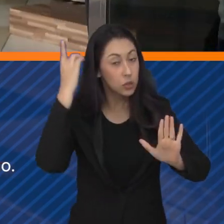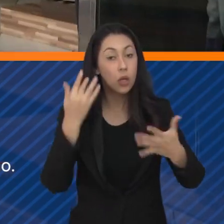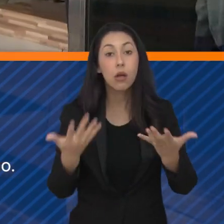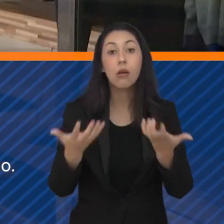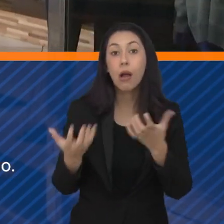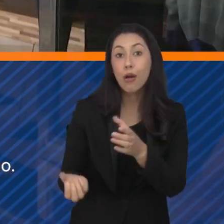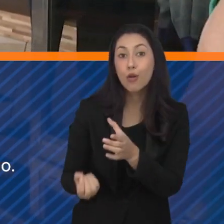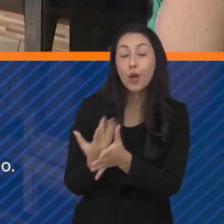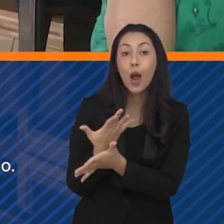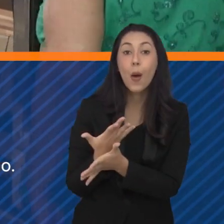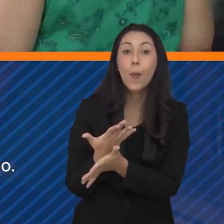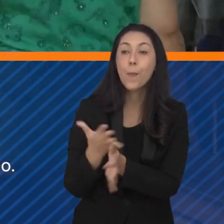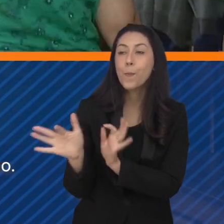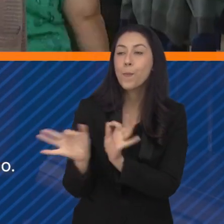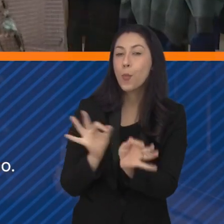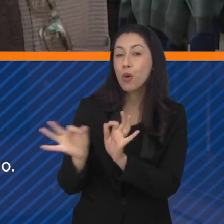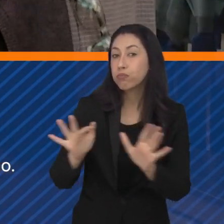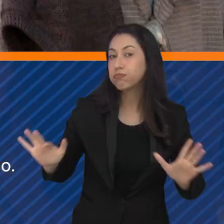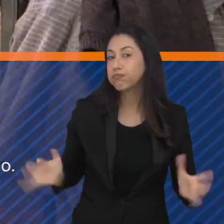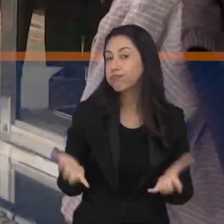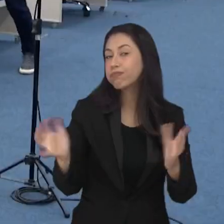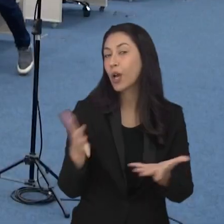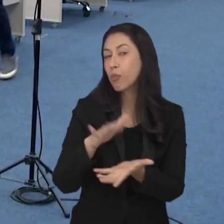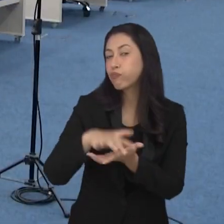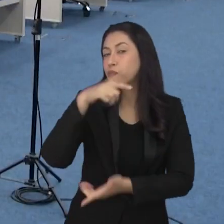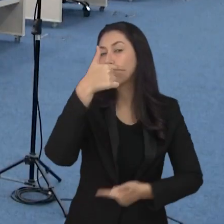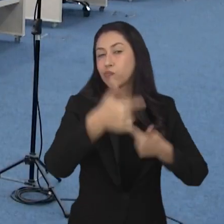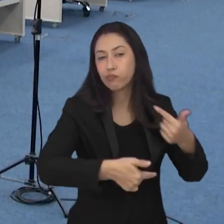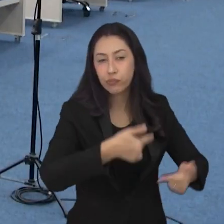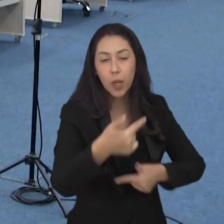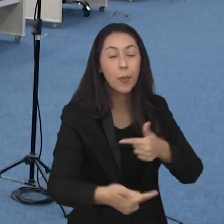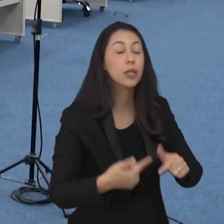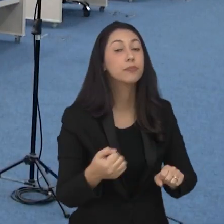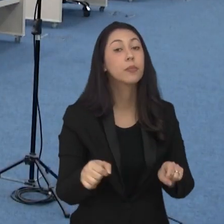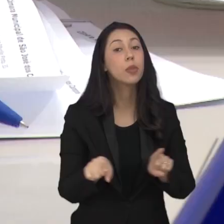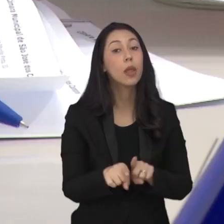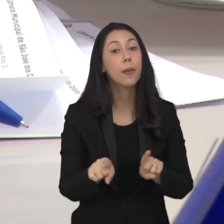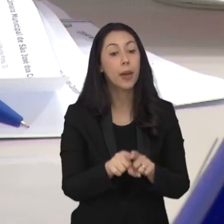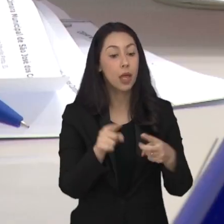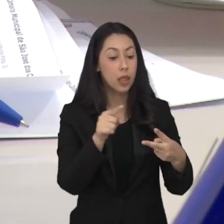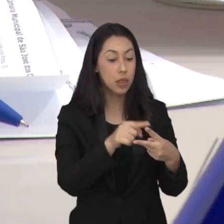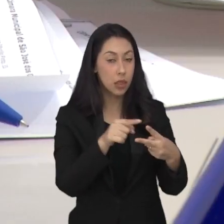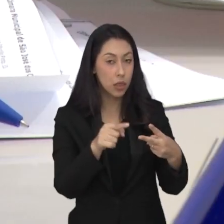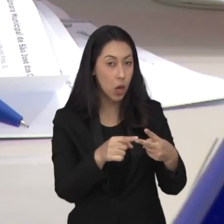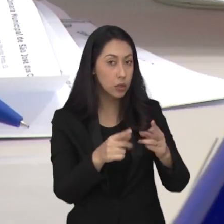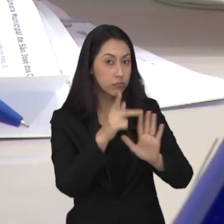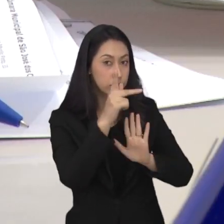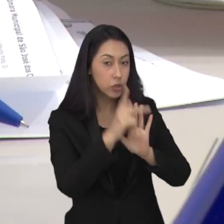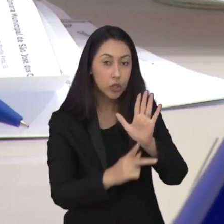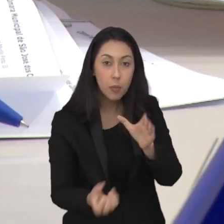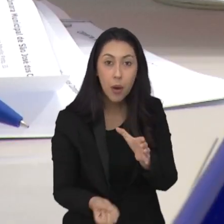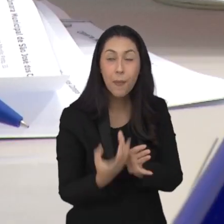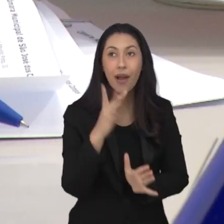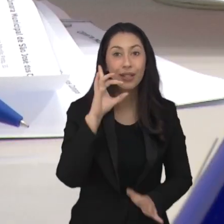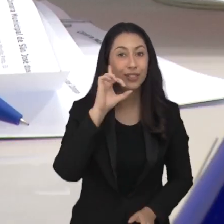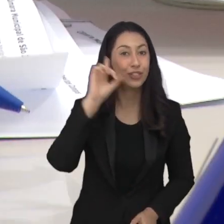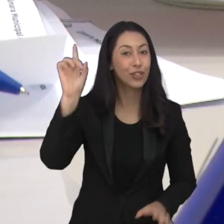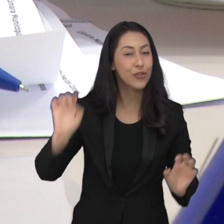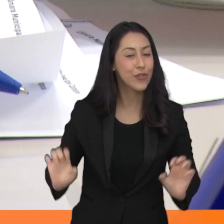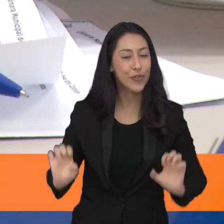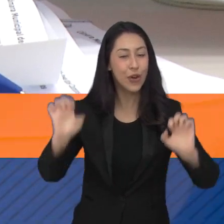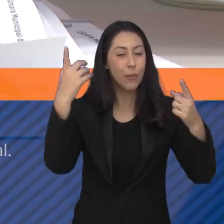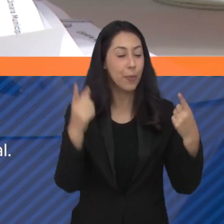programa para incentivar idosos no mercado de trabalho. Os vereadores ainda devem apreciar 2 projetos para a criação de